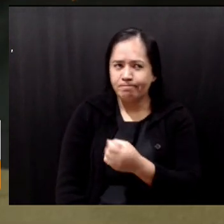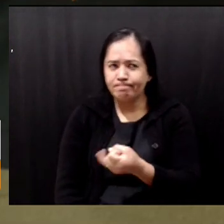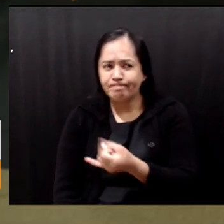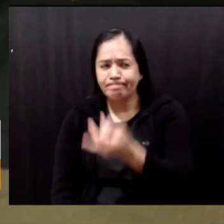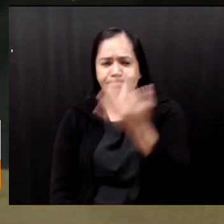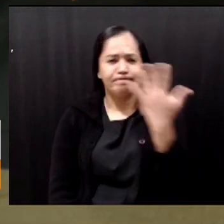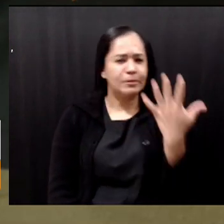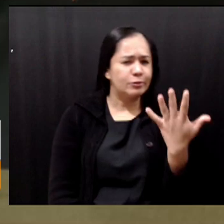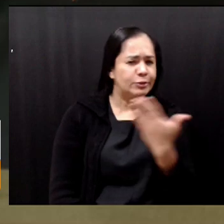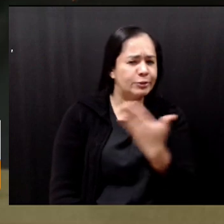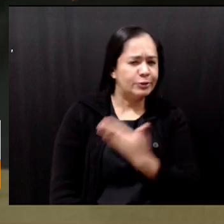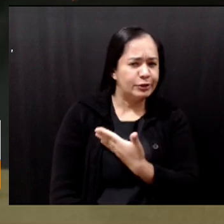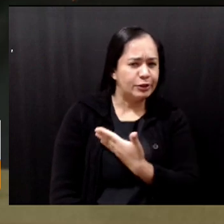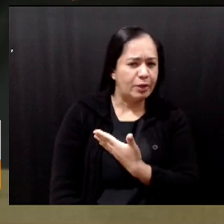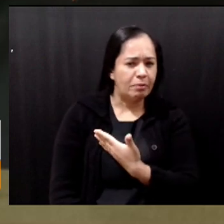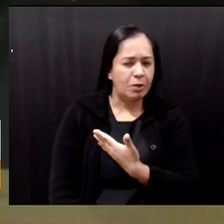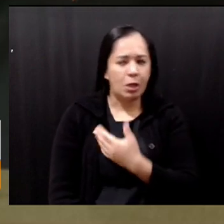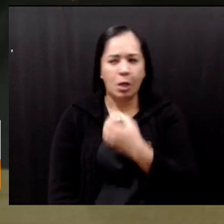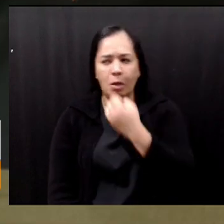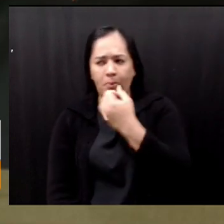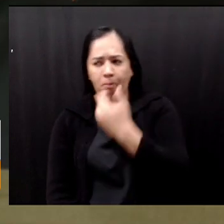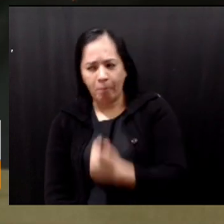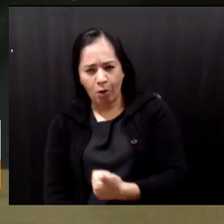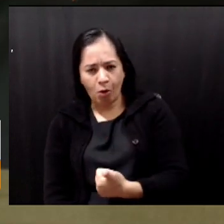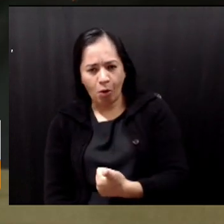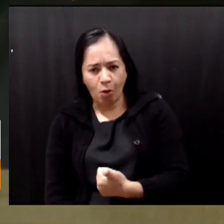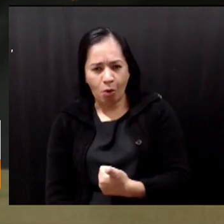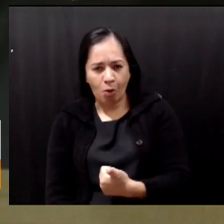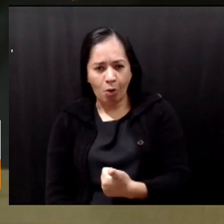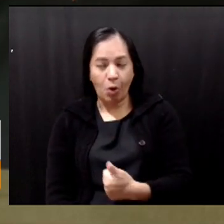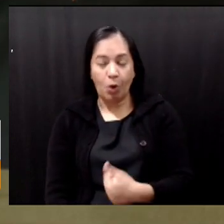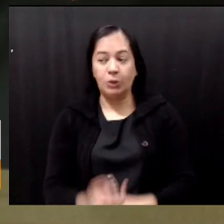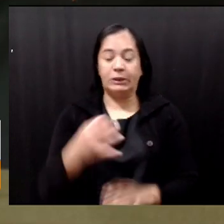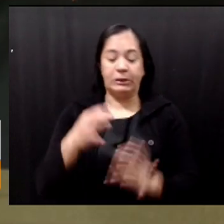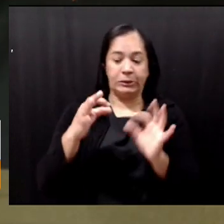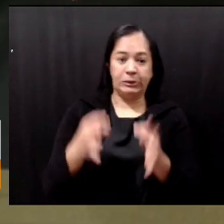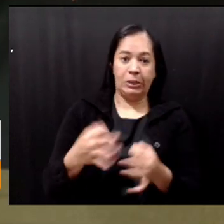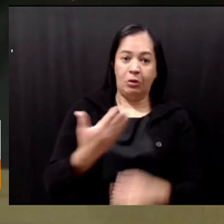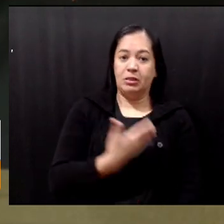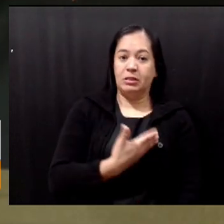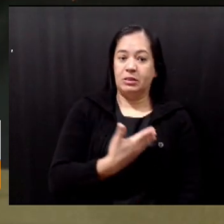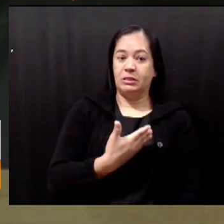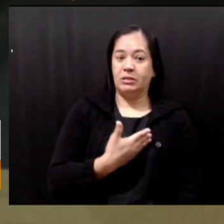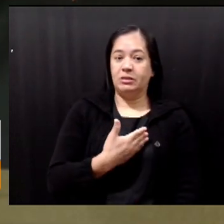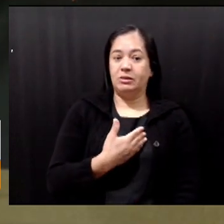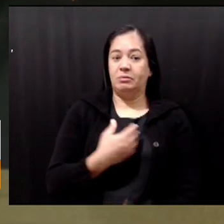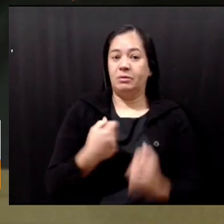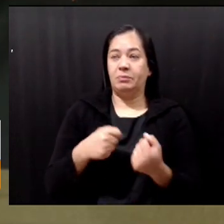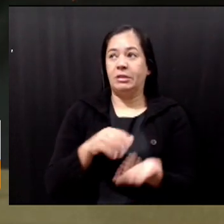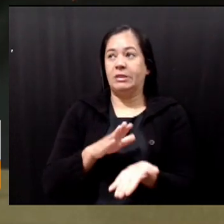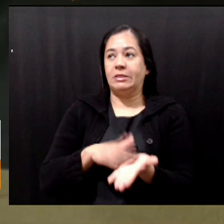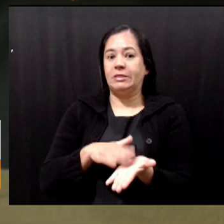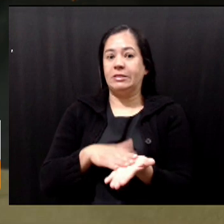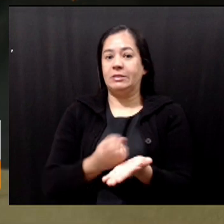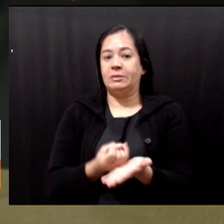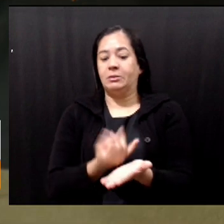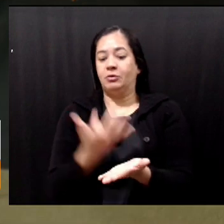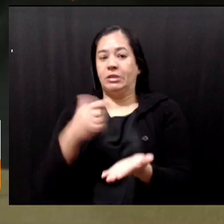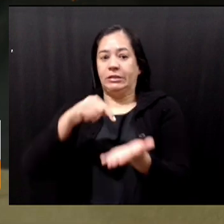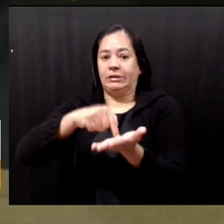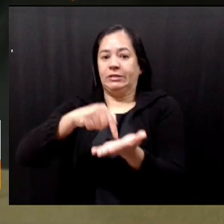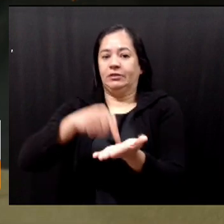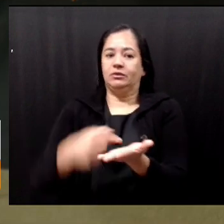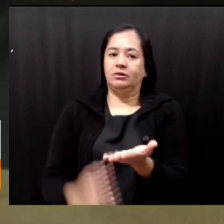amizade ideal? Tem gente que fala que os amigos têm que caber Na palma na da mão. palma da mão, então quer dizer, um, 2, 3,